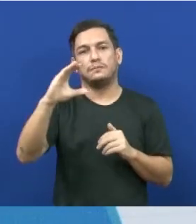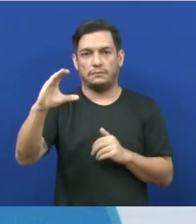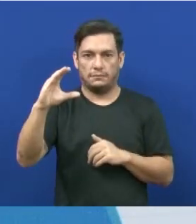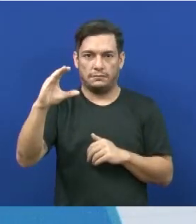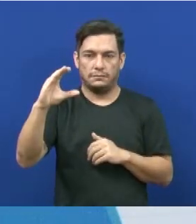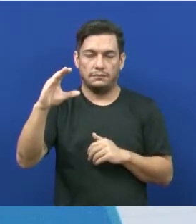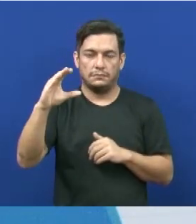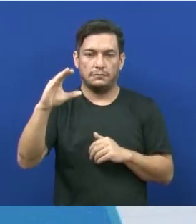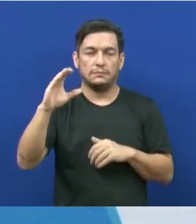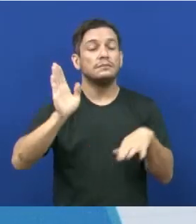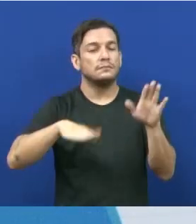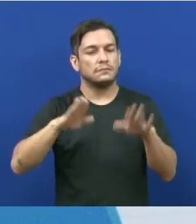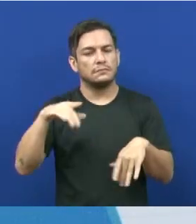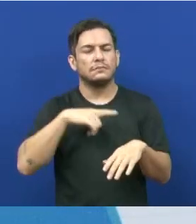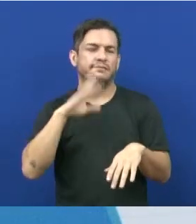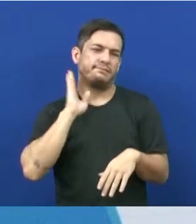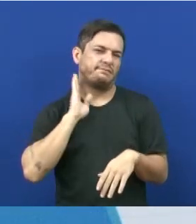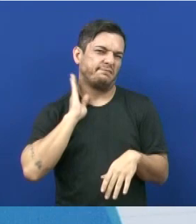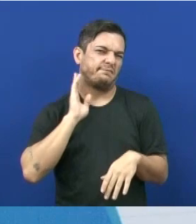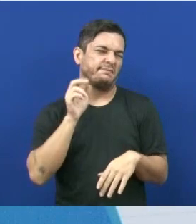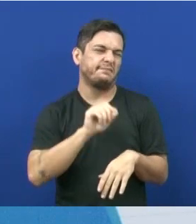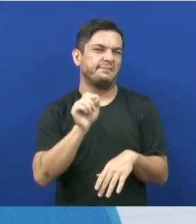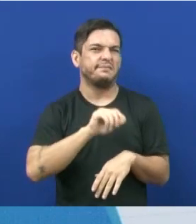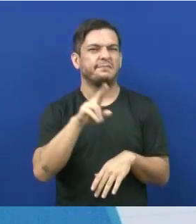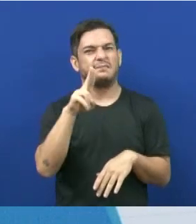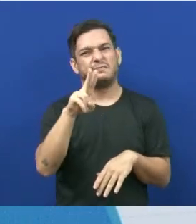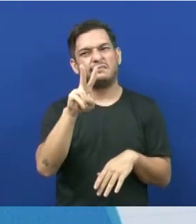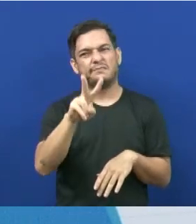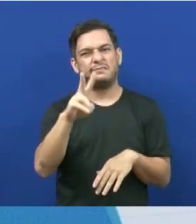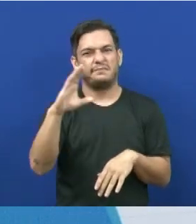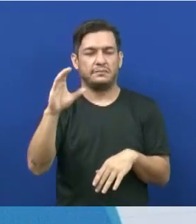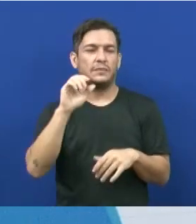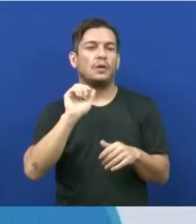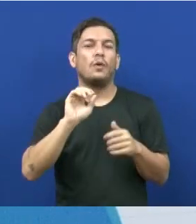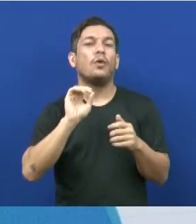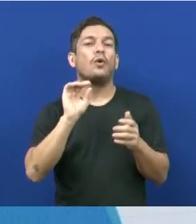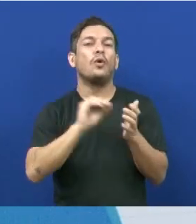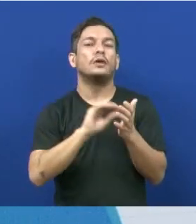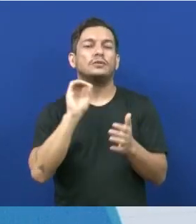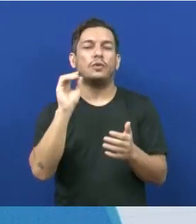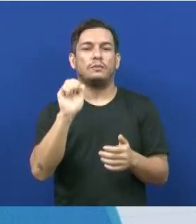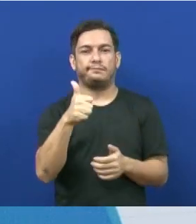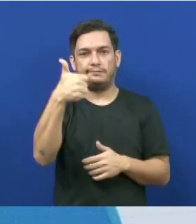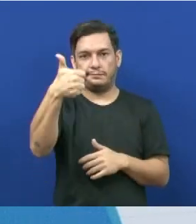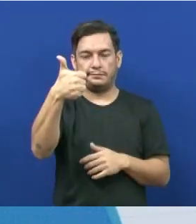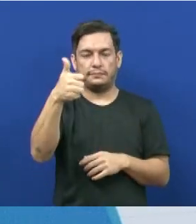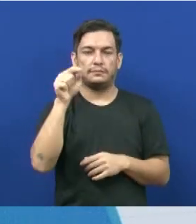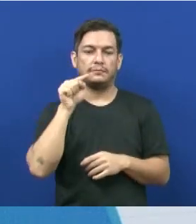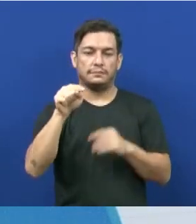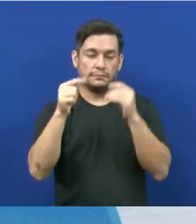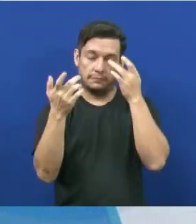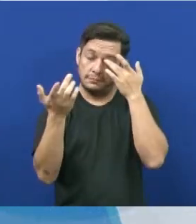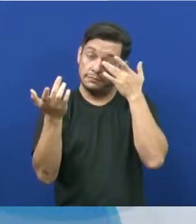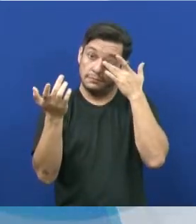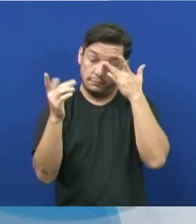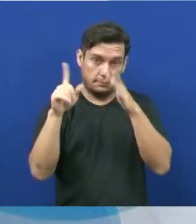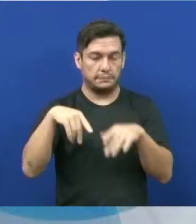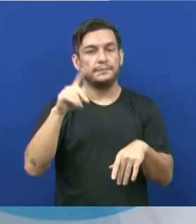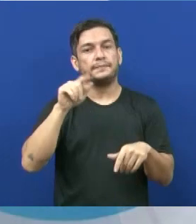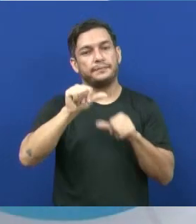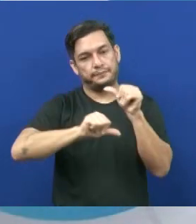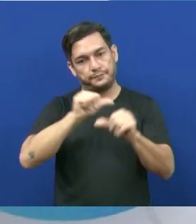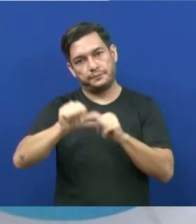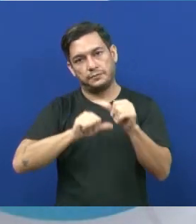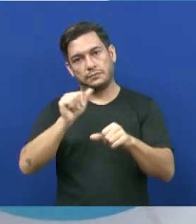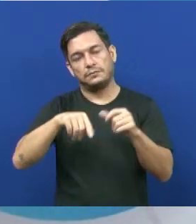vez e às vezes tenho até preguiça de usar o vc e colocar só legal zinho ou só de apontar mesmo sem escrever mais então isso aí